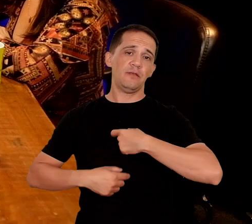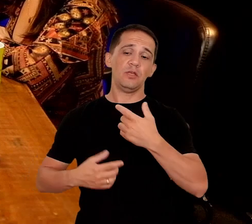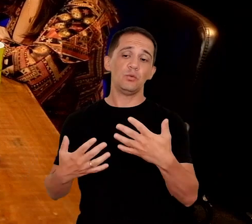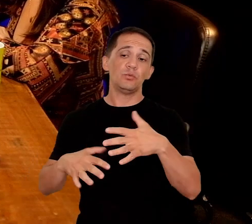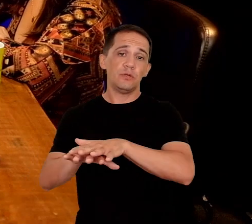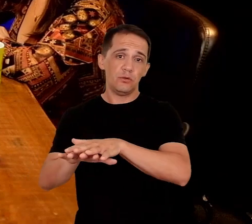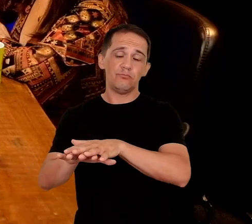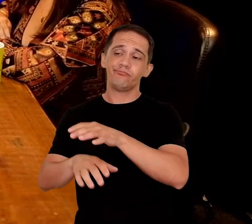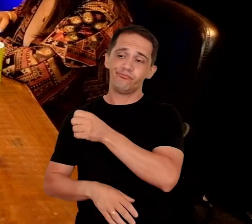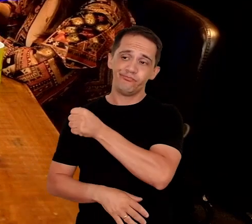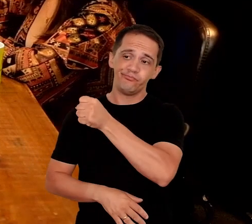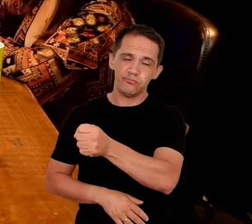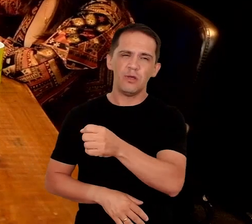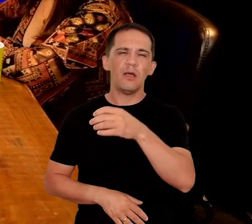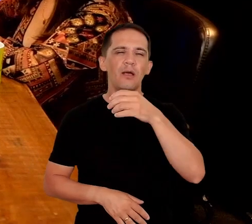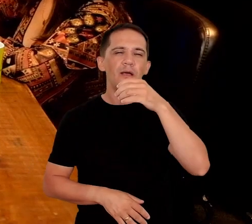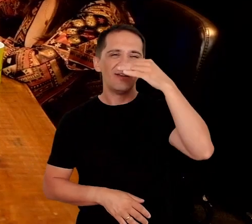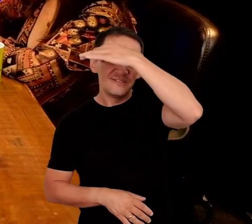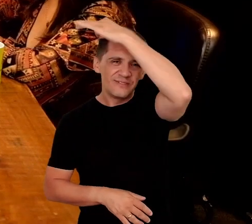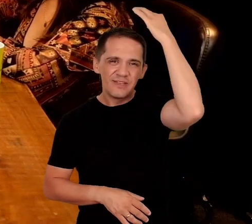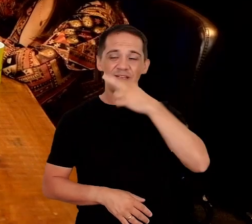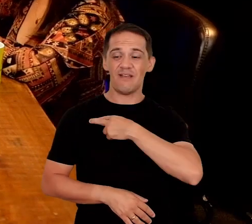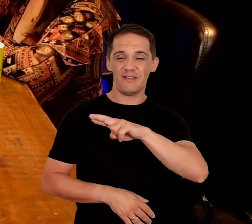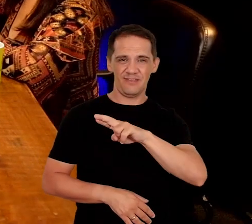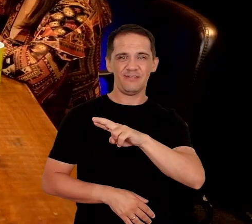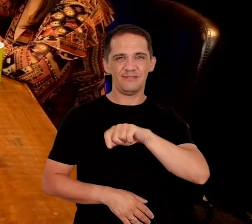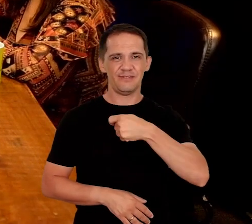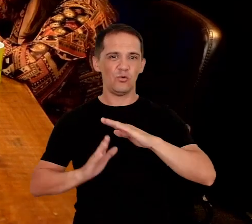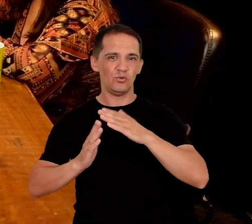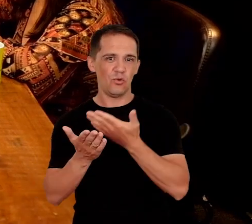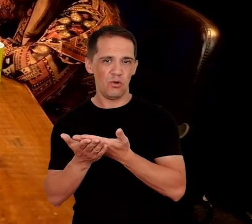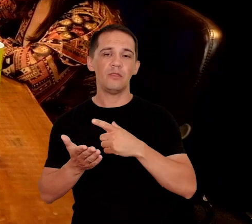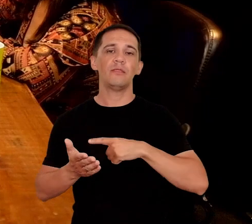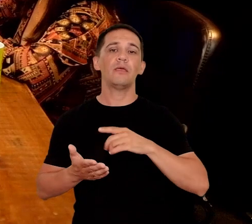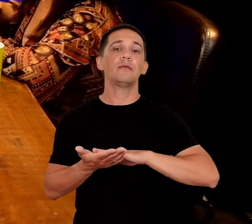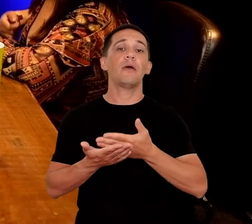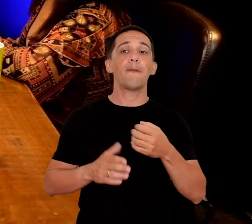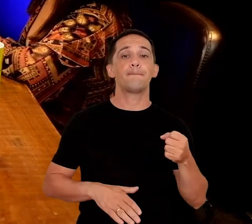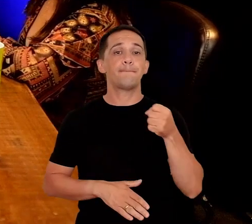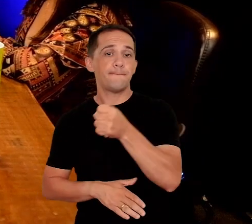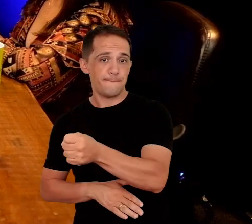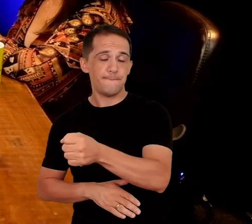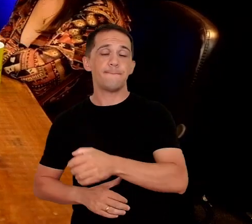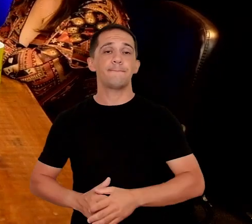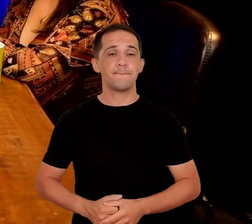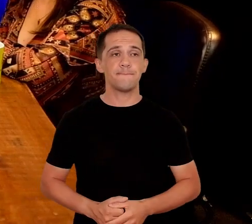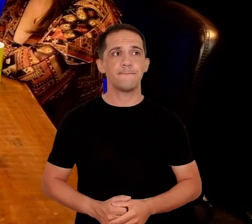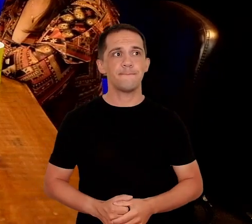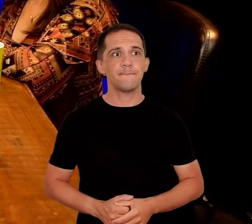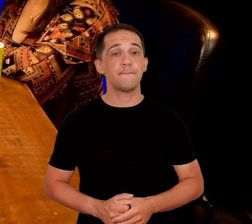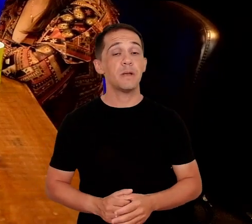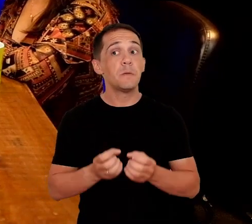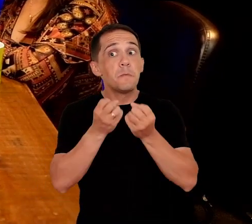Santa Rita, né? Santa Rita. Tem são intérprete escolas ali. específicas que têm um intérprete. Que tem um intérprete, isso. Entendi. Mas, assim, não é o